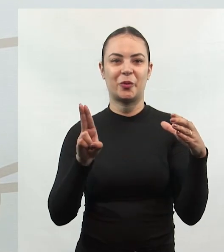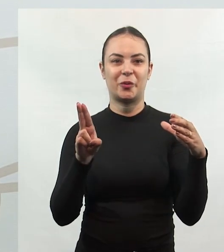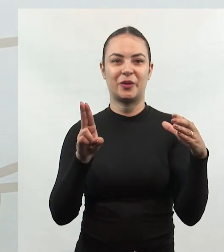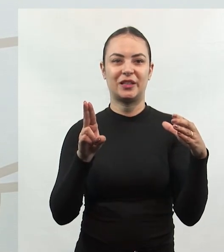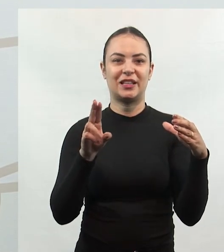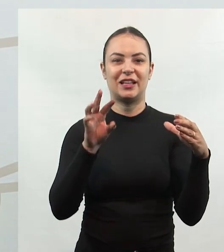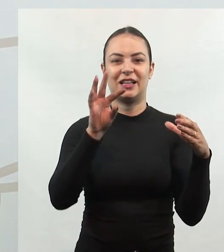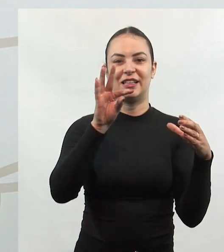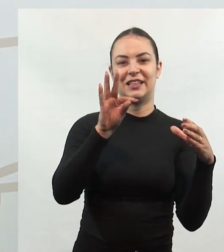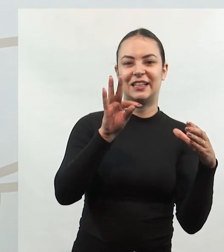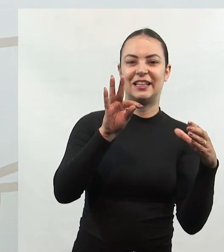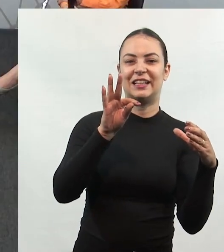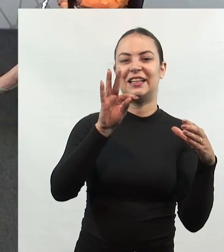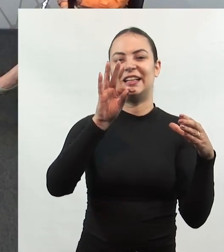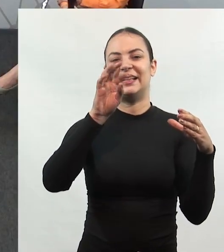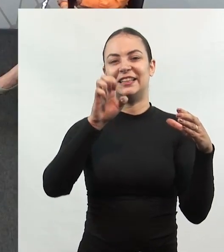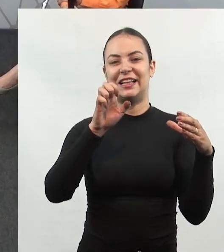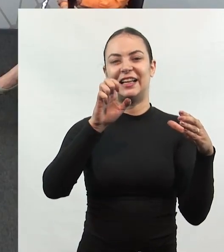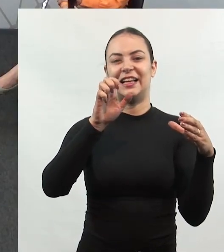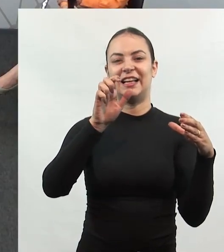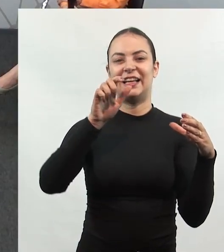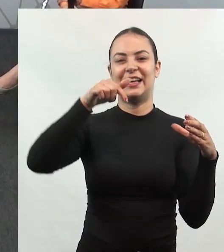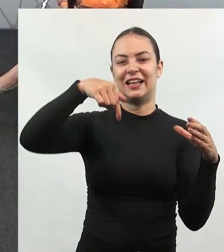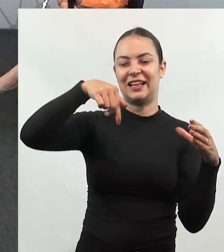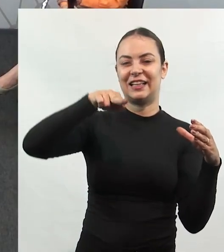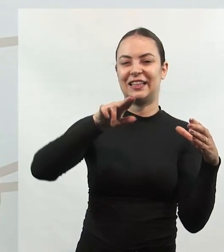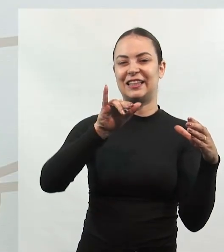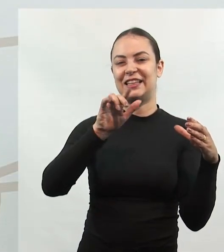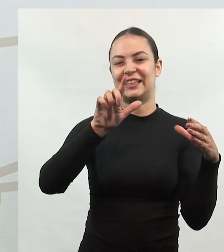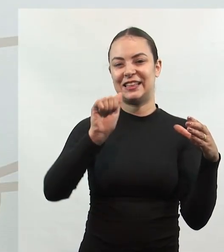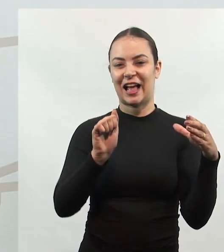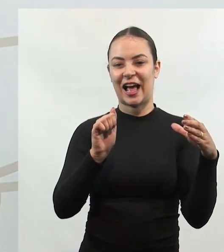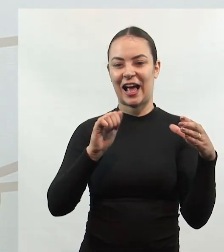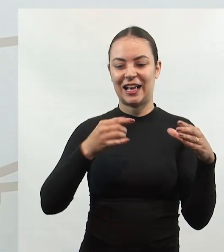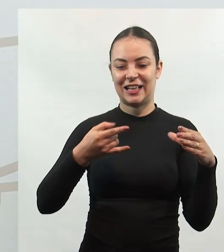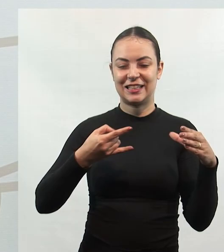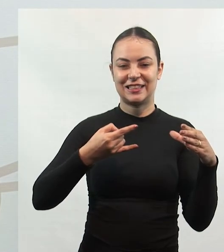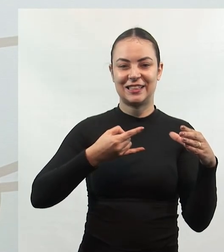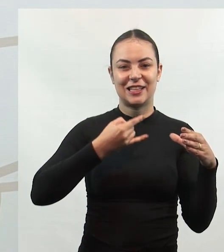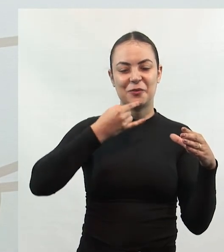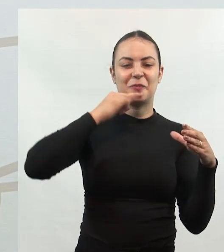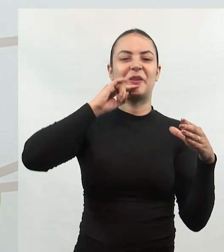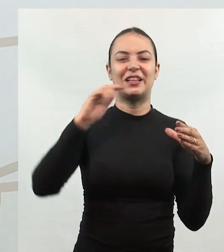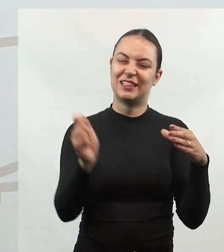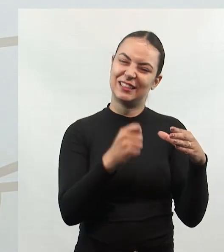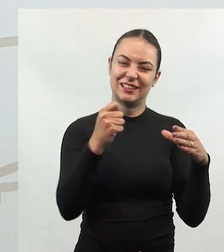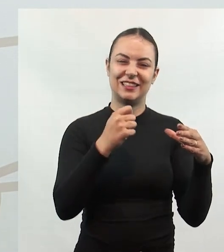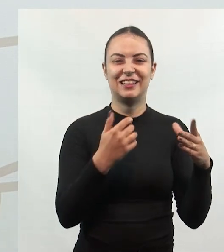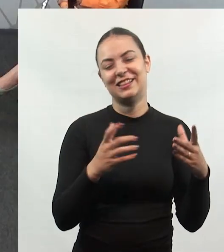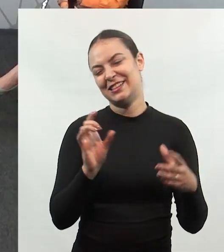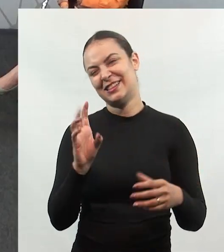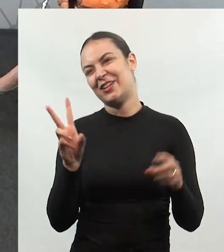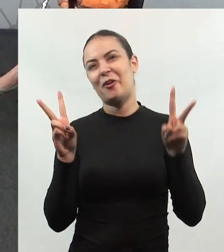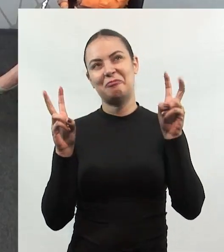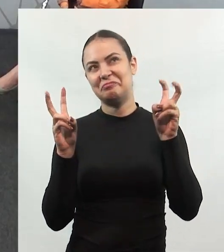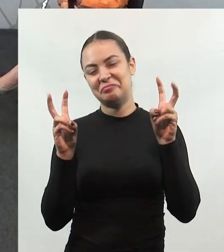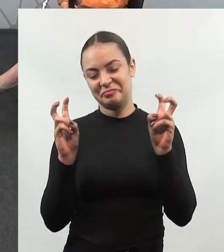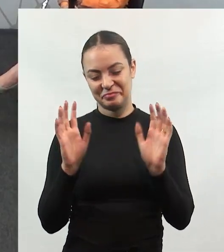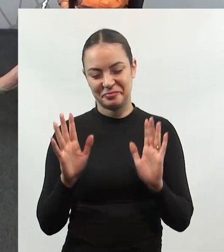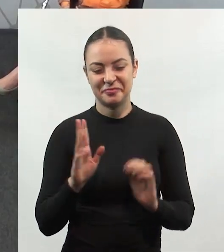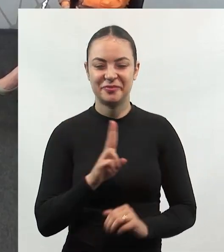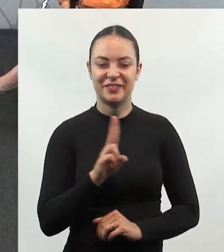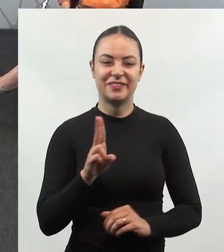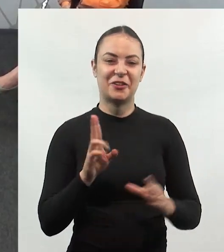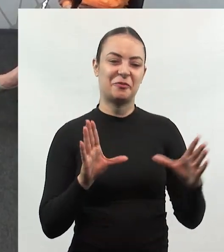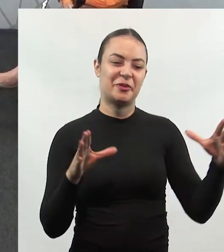gente se... será que eu falo o nome? A gente se chama assim tequileira, sabe? Mas é assim. O nome tudo a ver. Quase ninguém